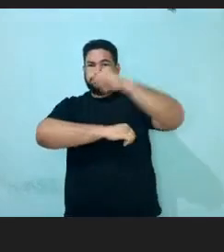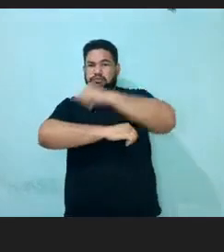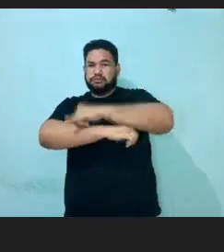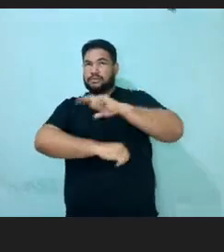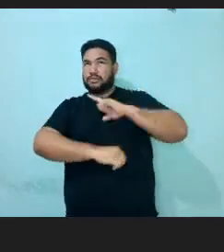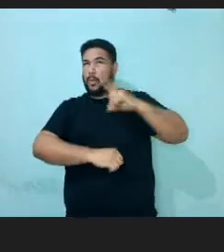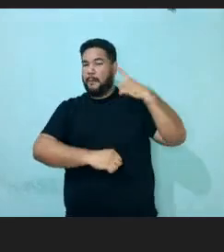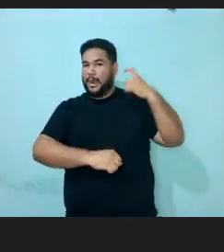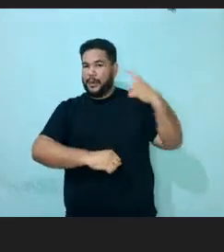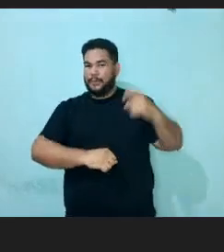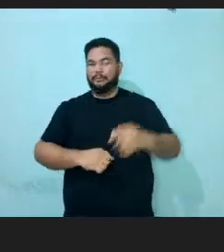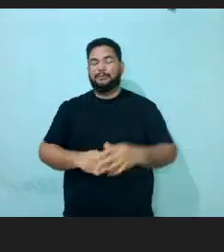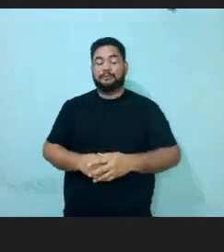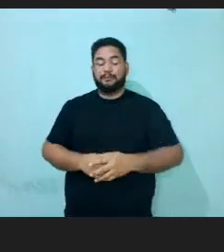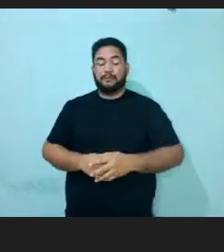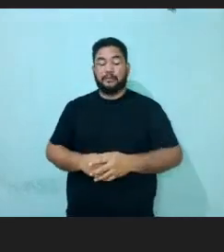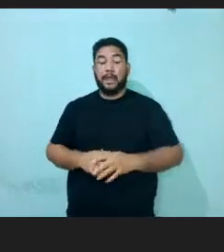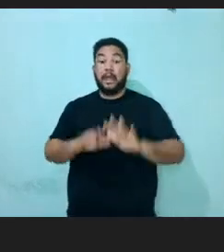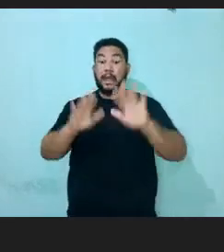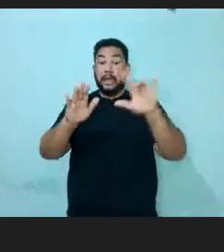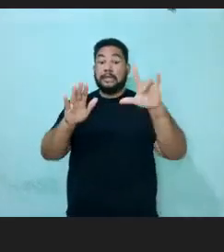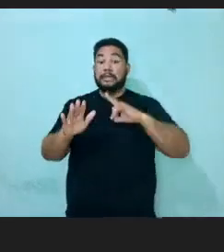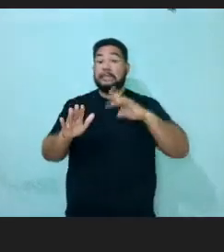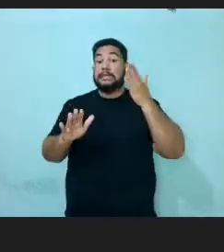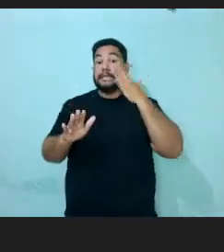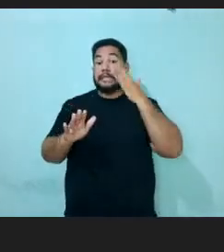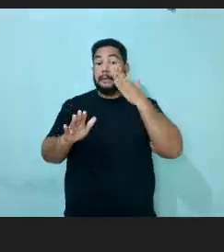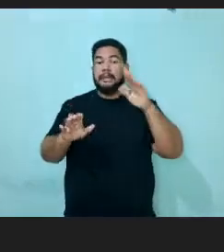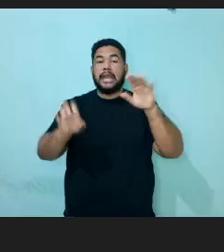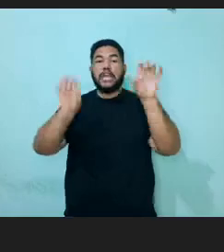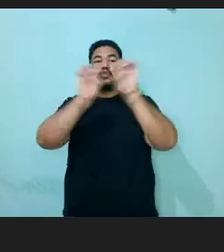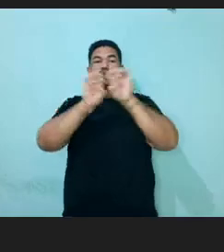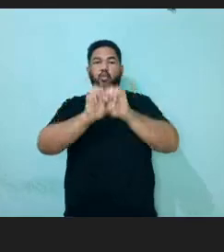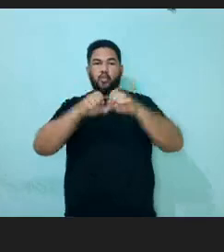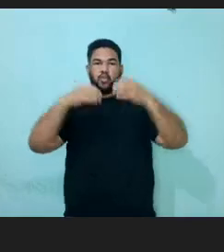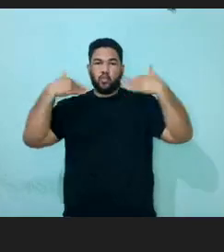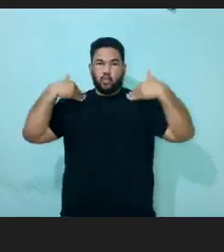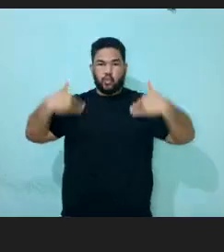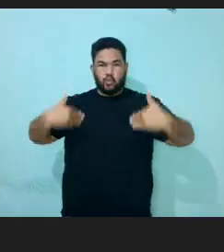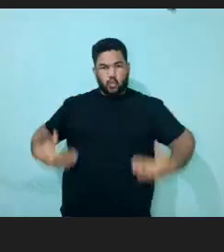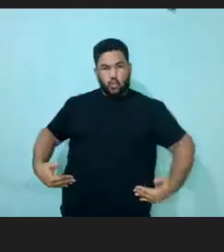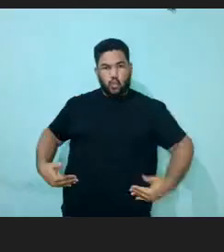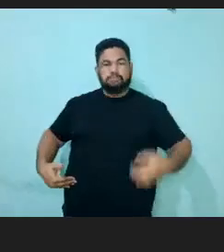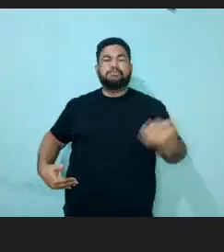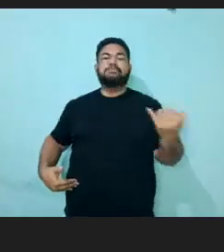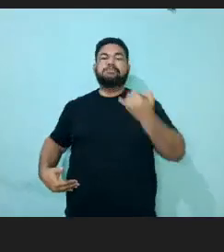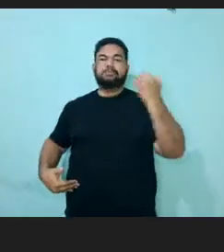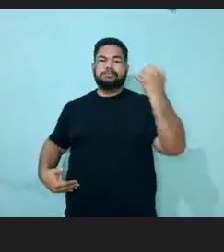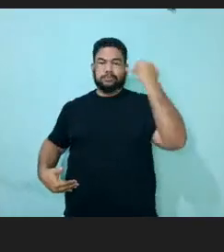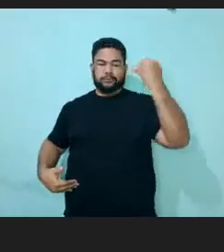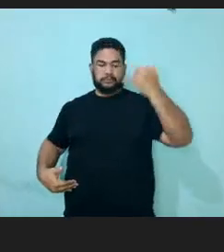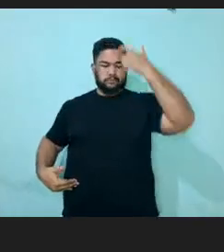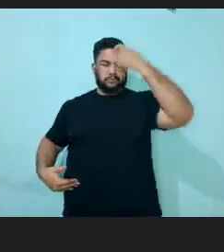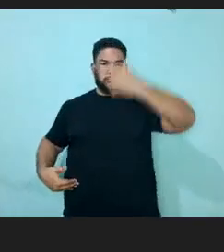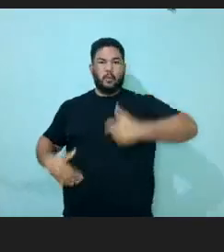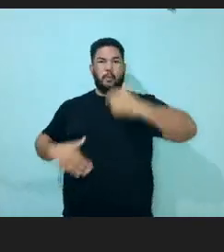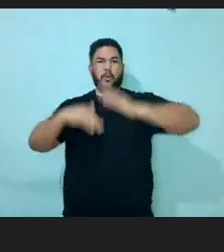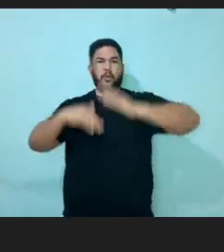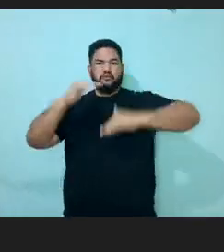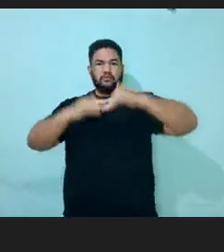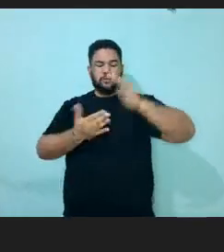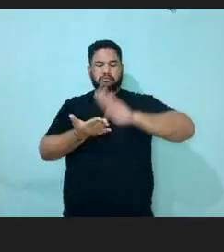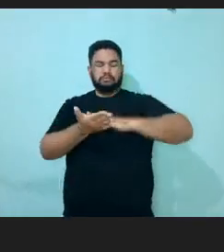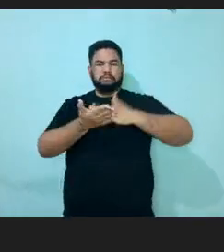É reconhecer quais estruturas corporais são importantes para a atuação desse profissional